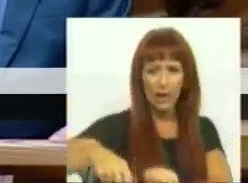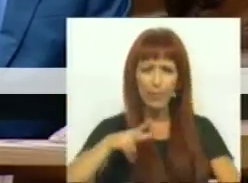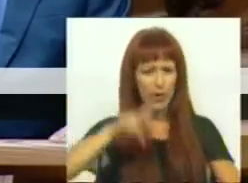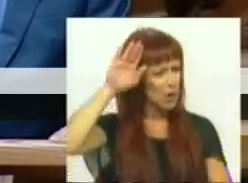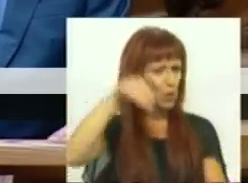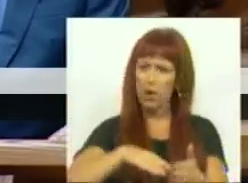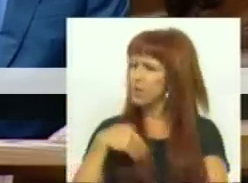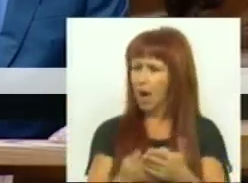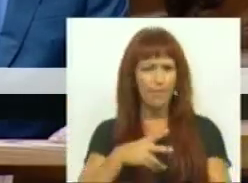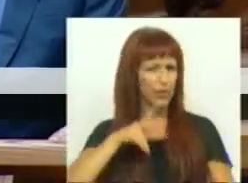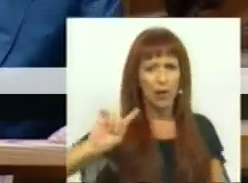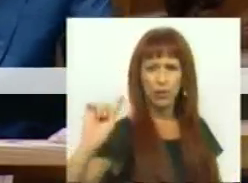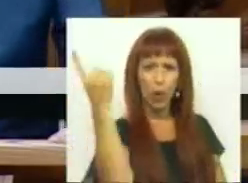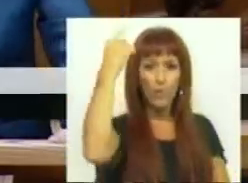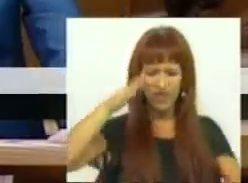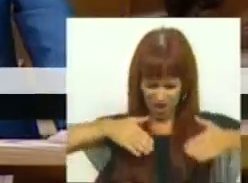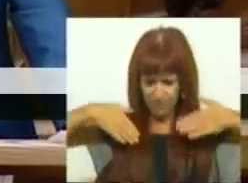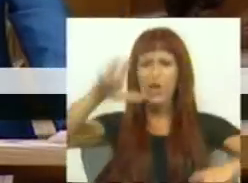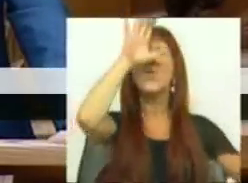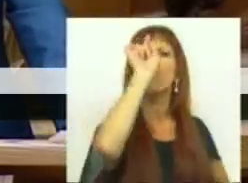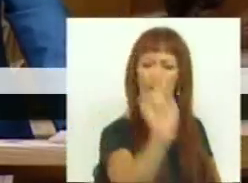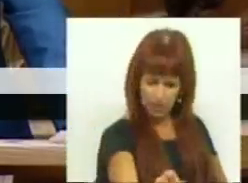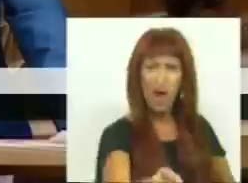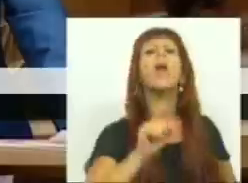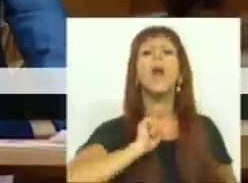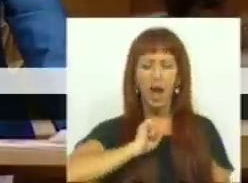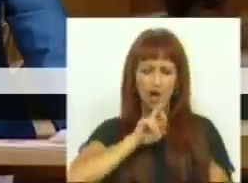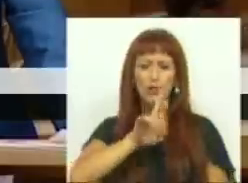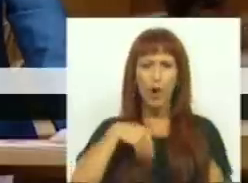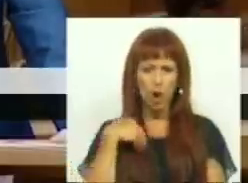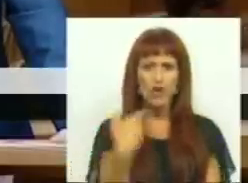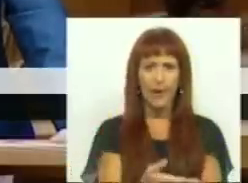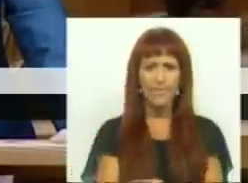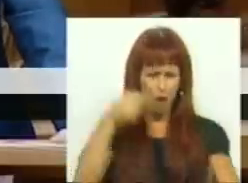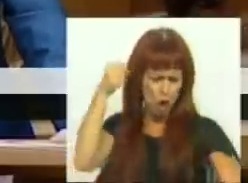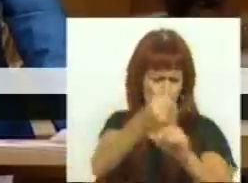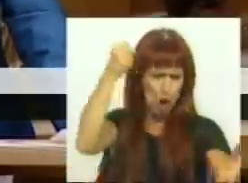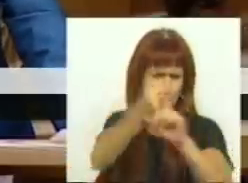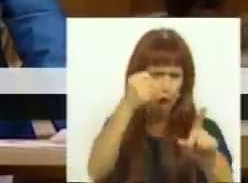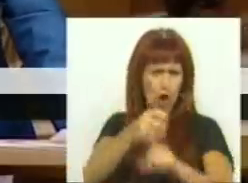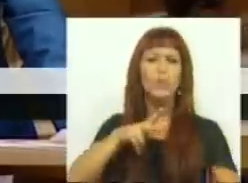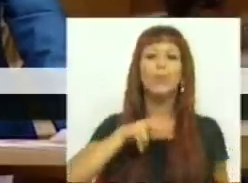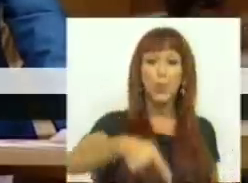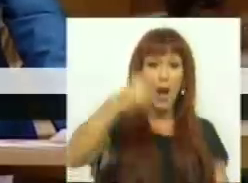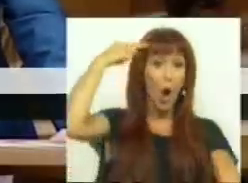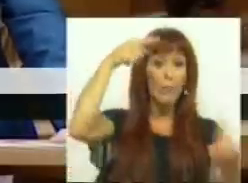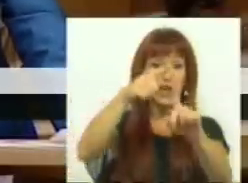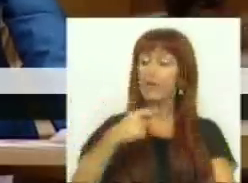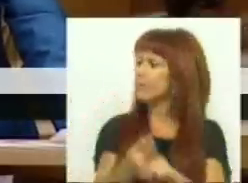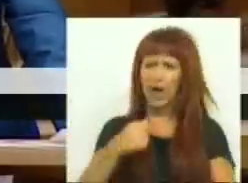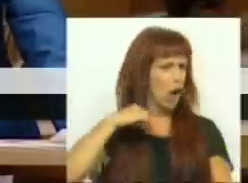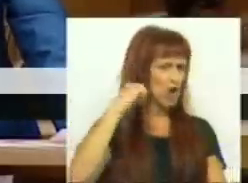é solução para Portugal. Demitir o Governo é a nossa resposta. Lutaremos por Portugal, porque